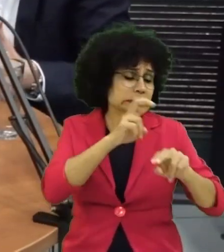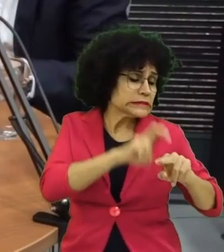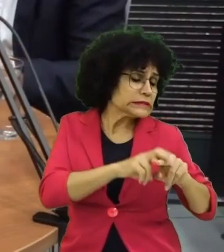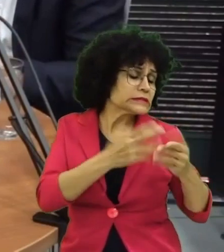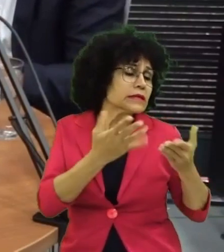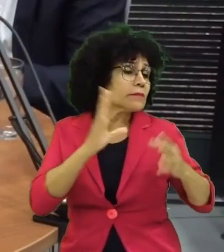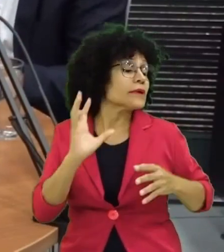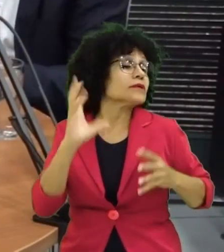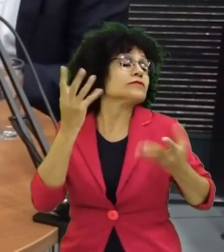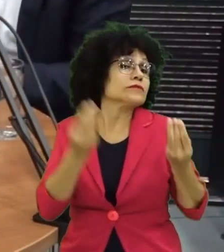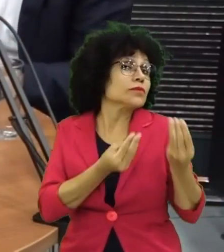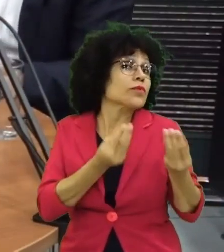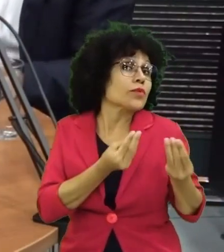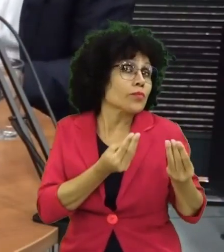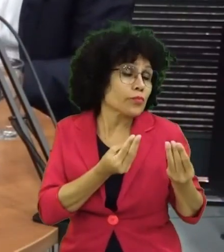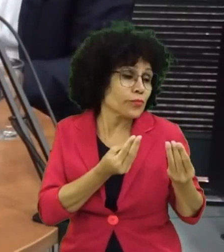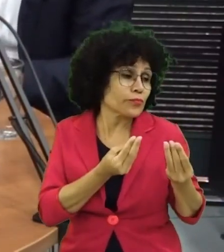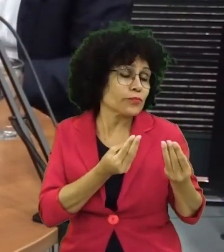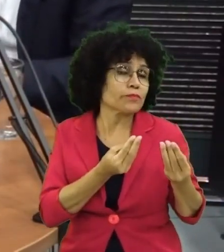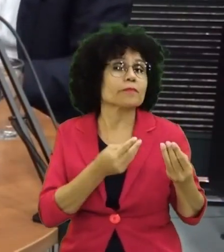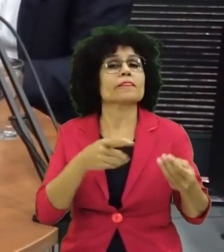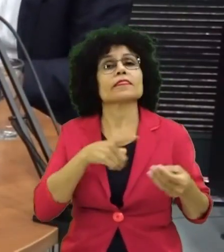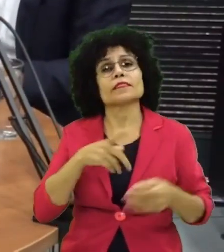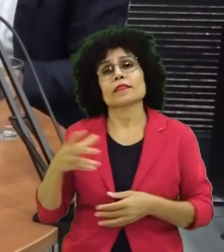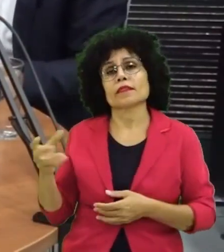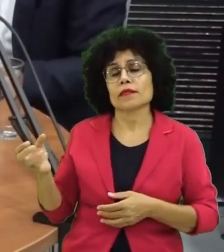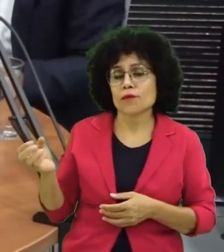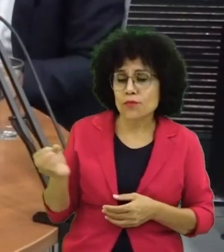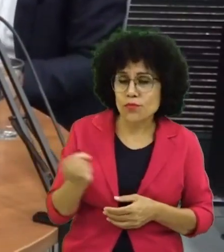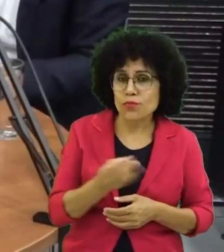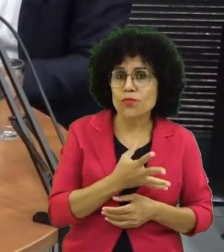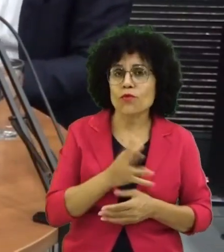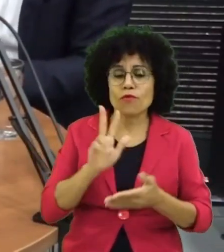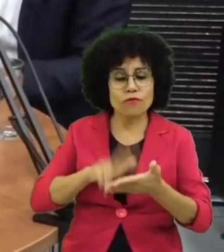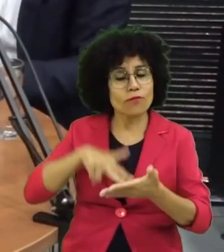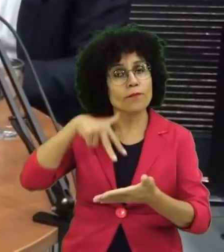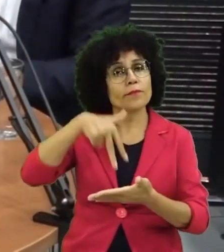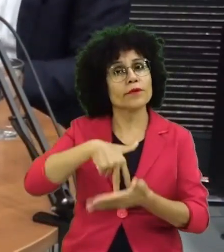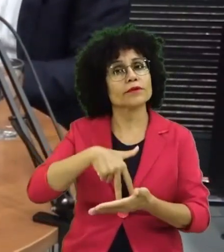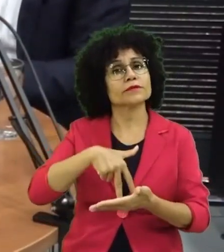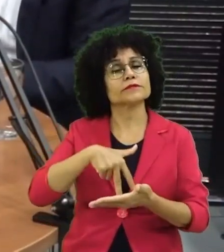sentar para resolver isso? Temos também um novo